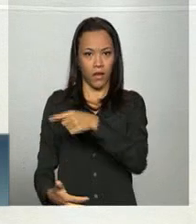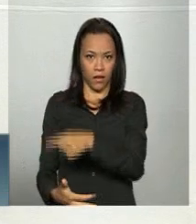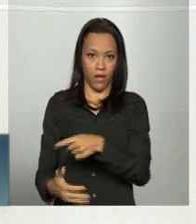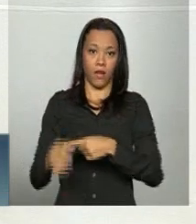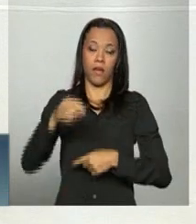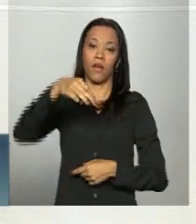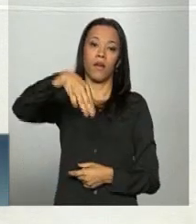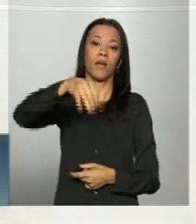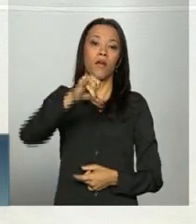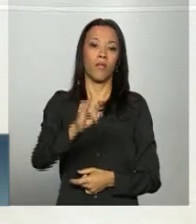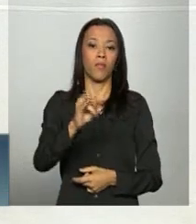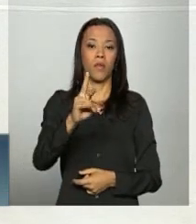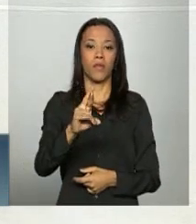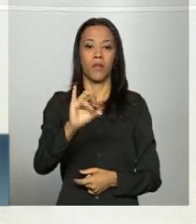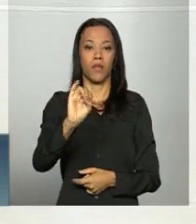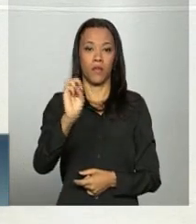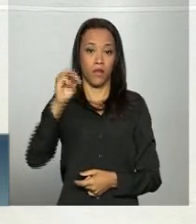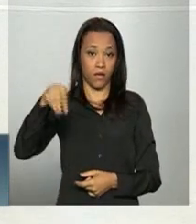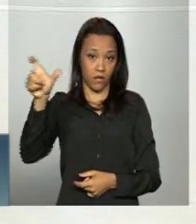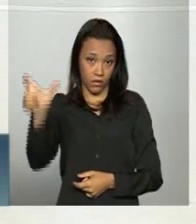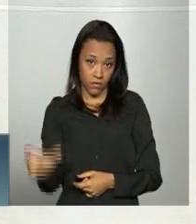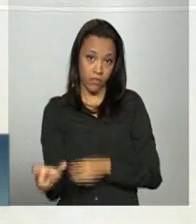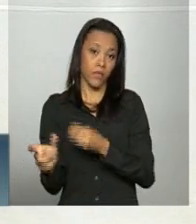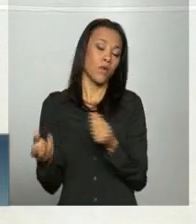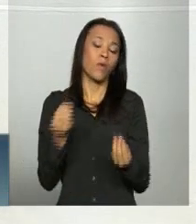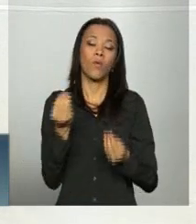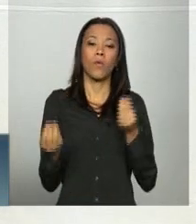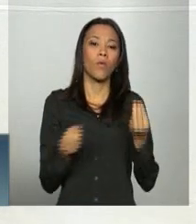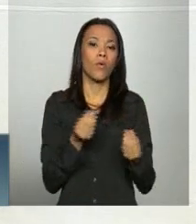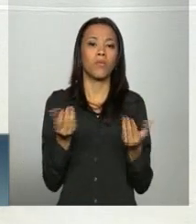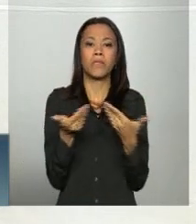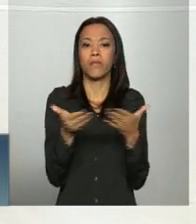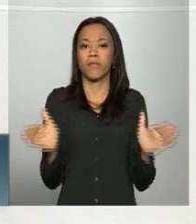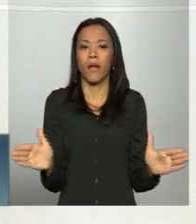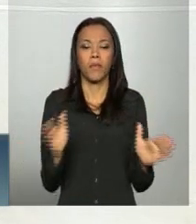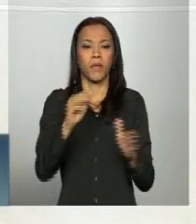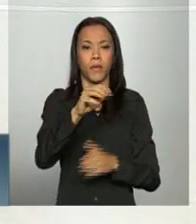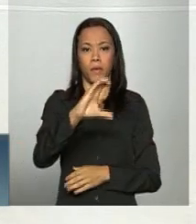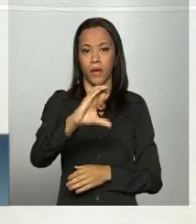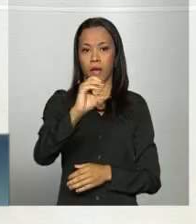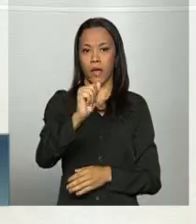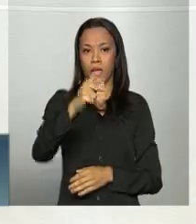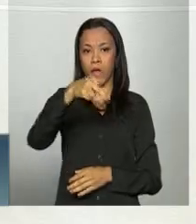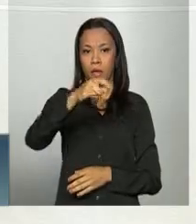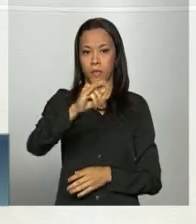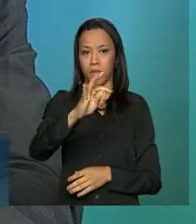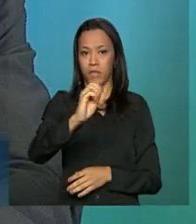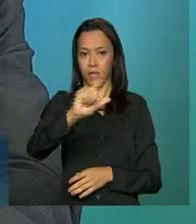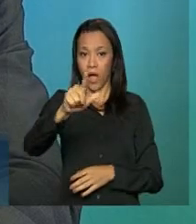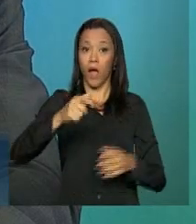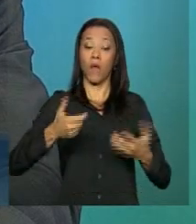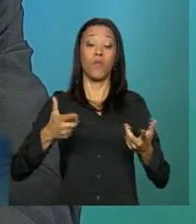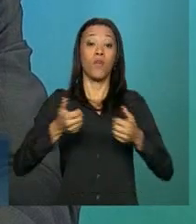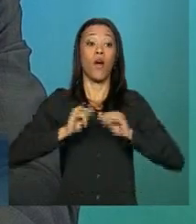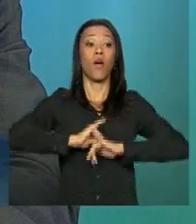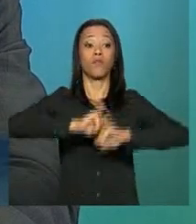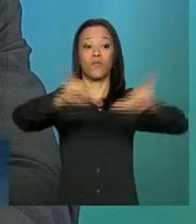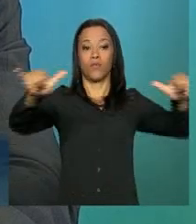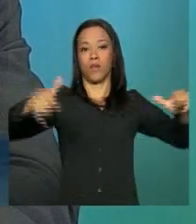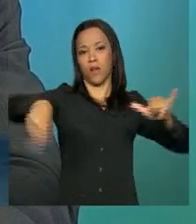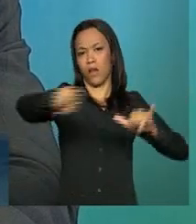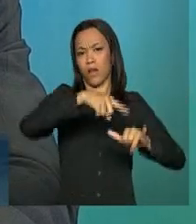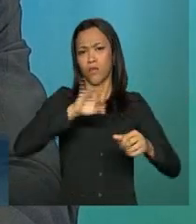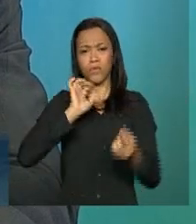se abra o capital, que se faça essa oferta pública, e os objetivos aqui são